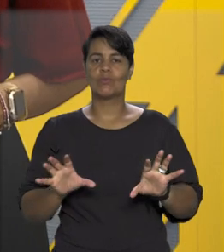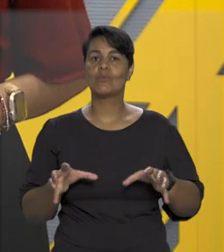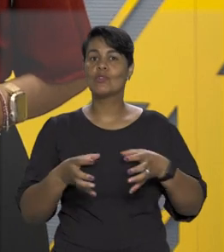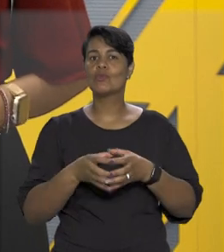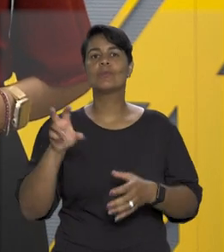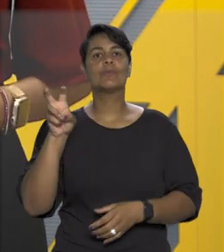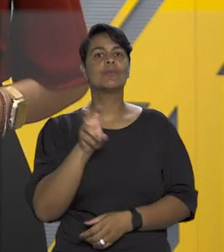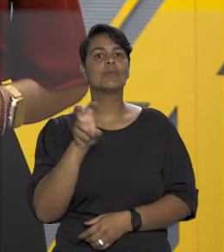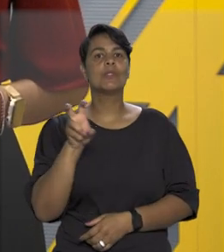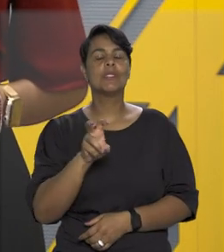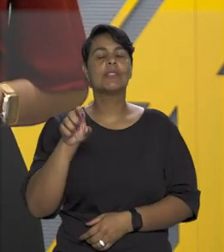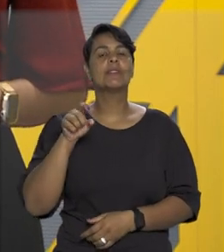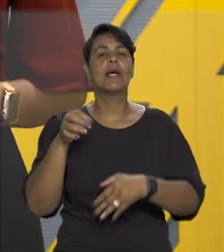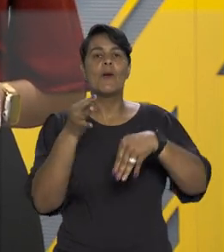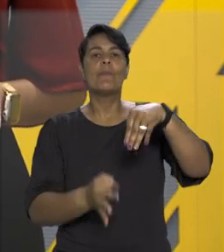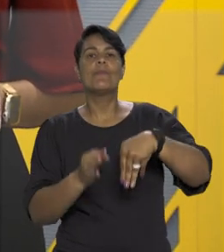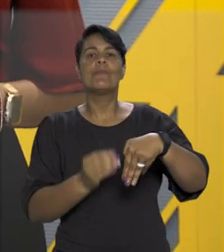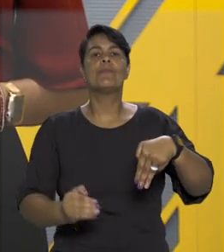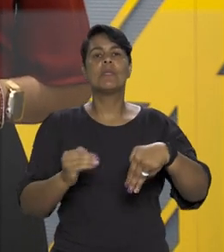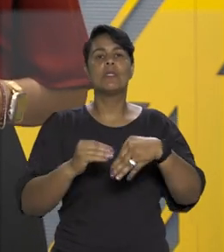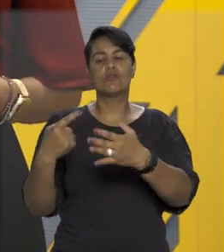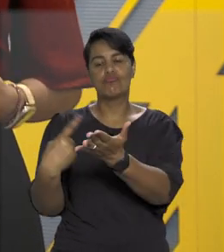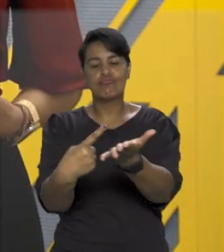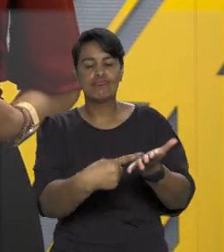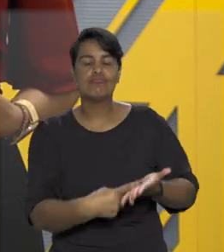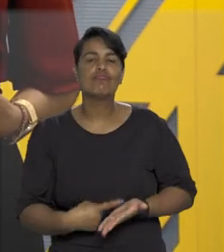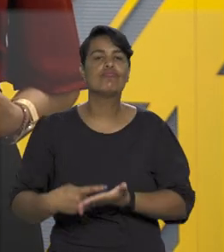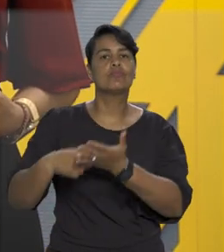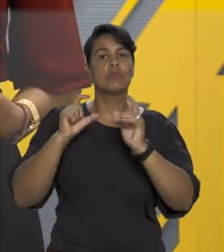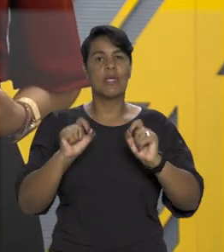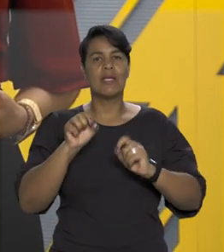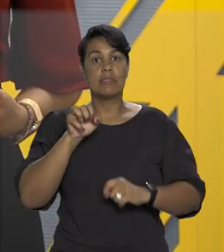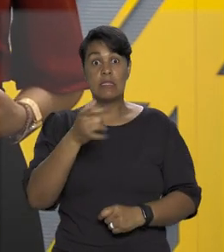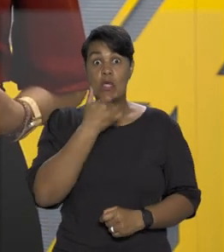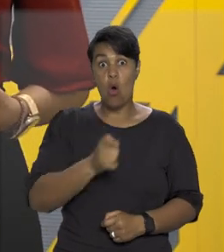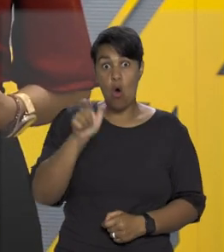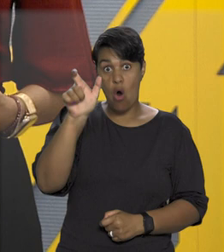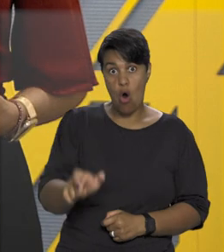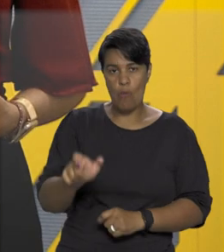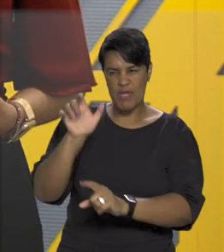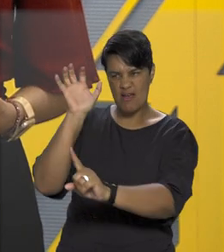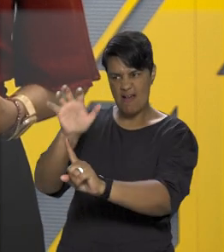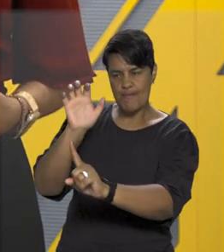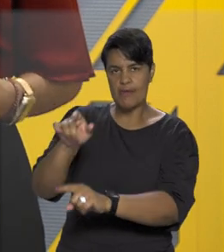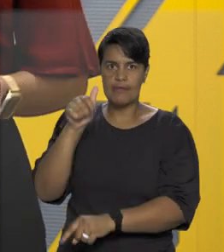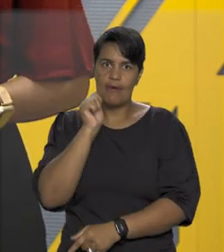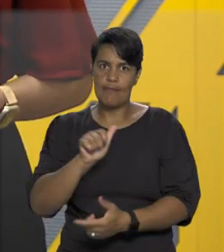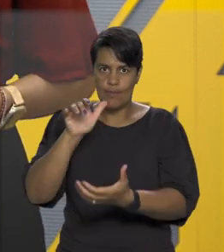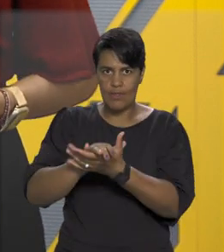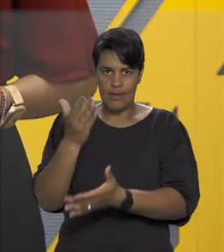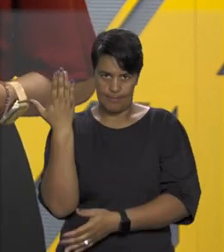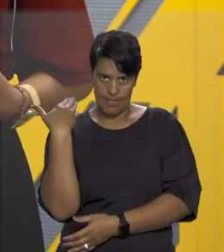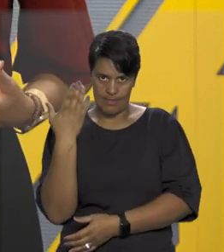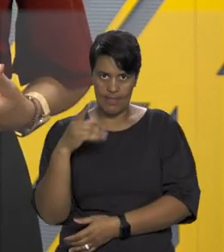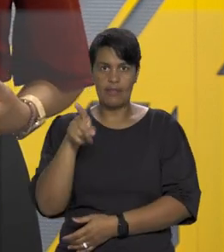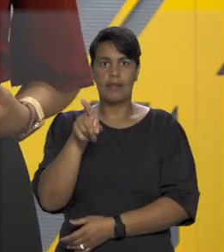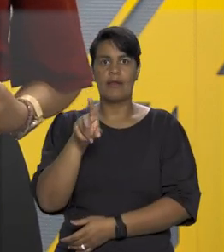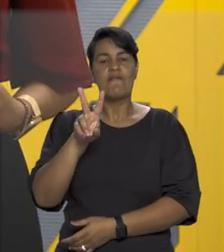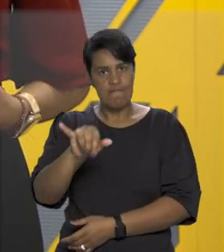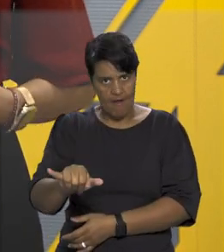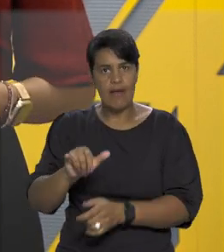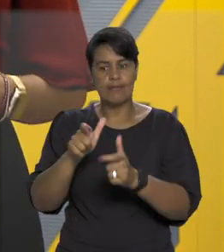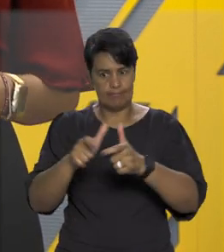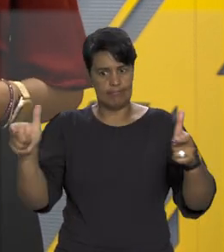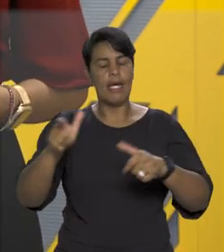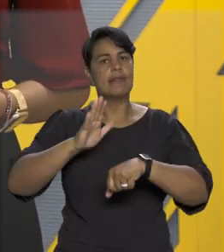Na quinta turma, os ministros entenderam que a pena pelo crime de ameaça pode aumentar quando o homem intimida a